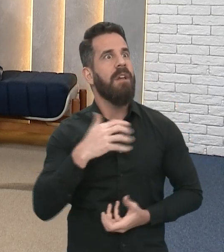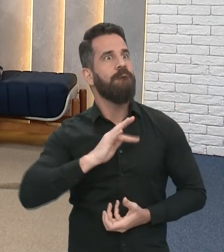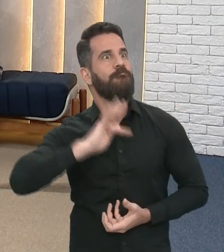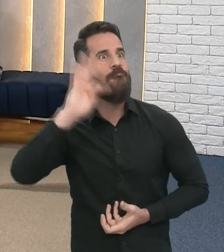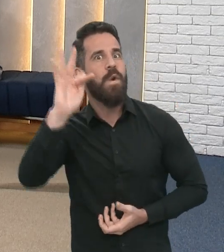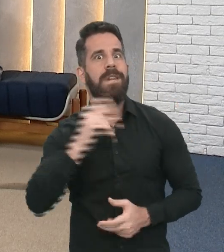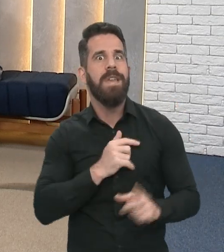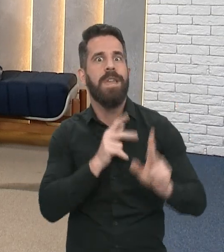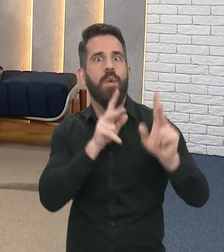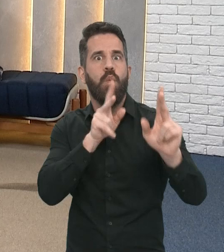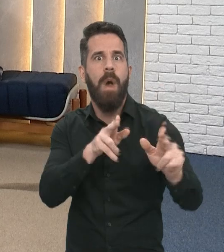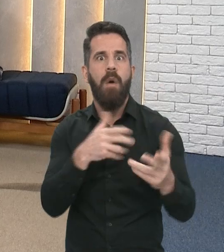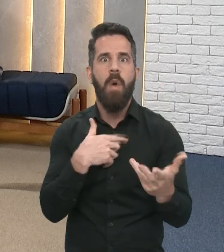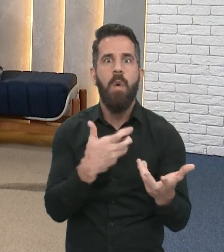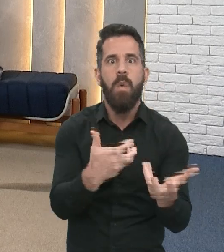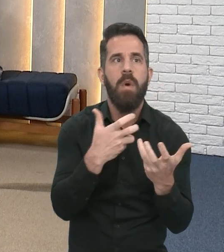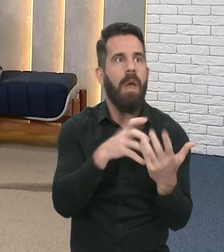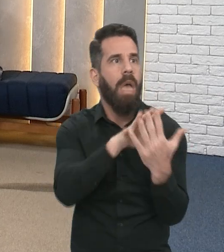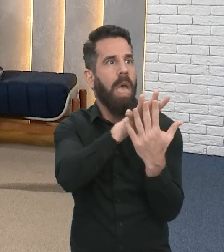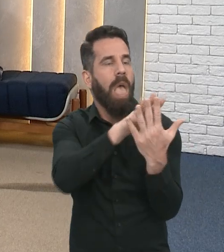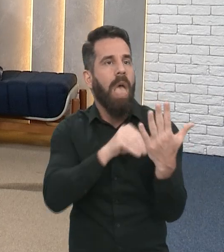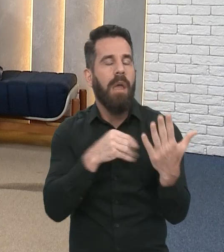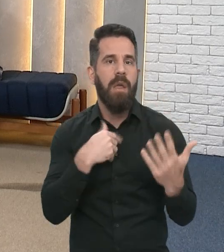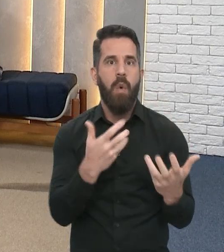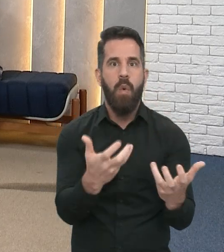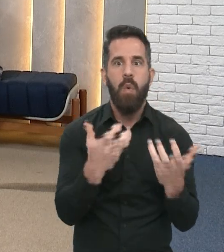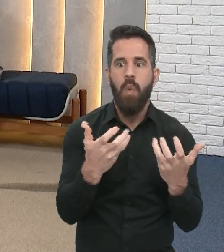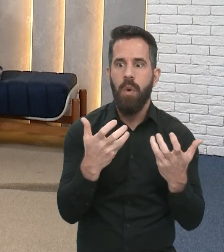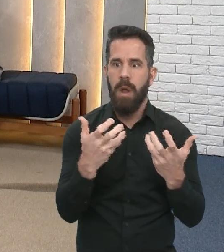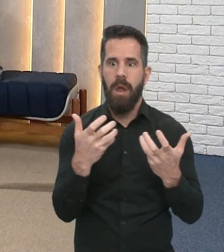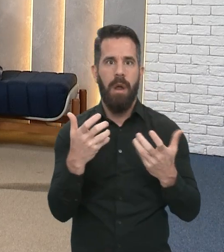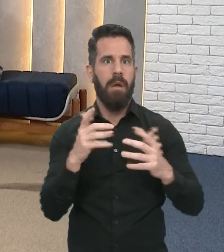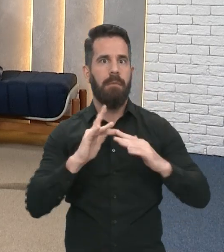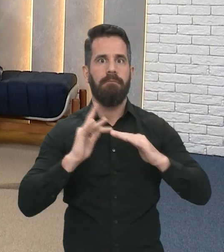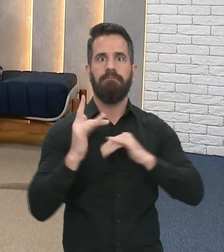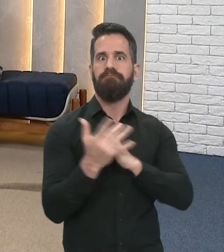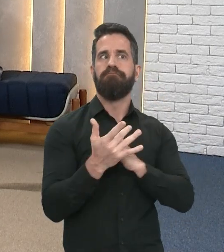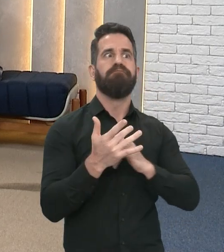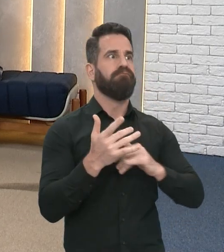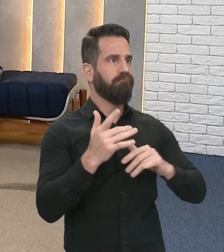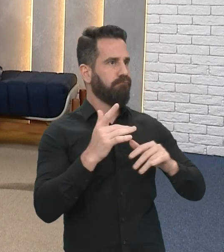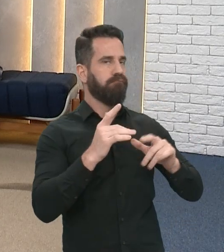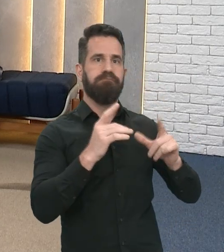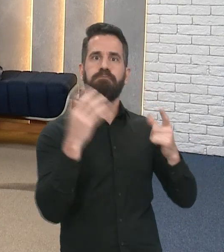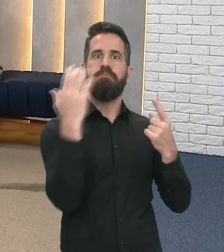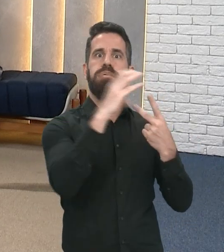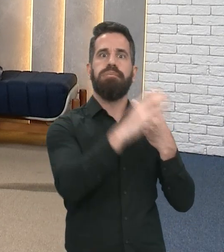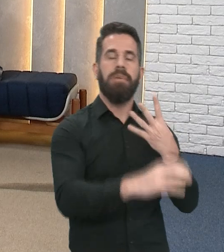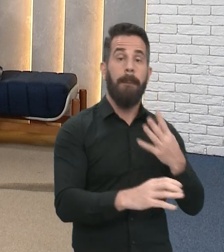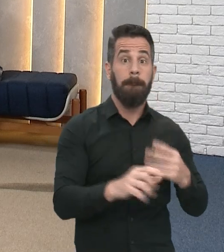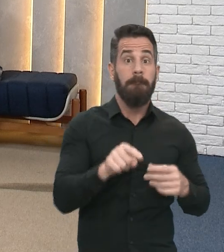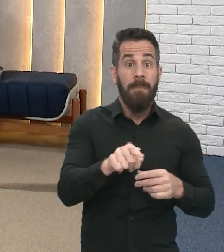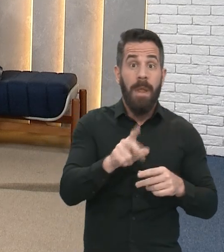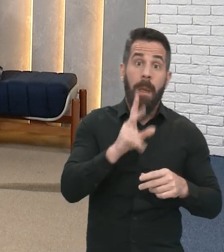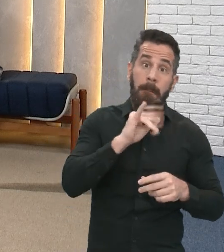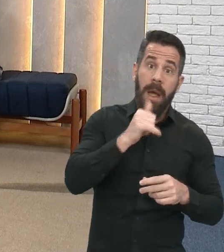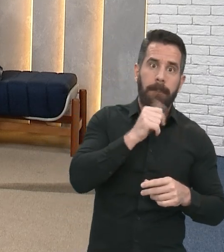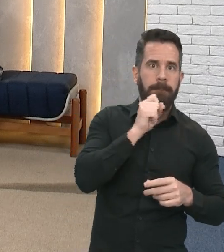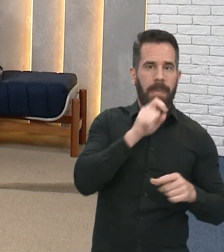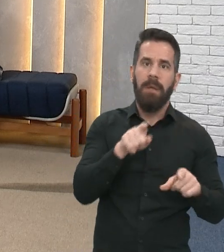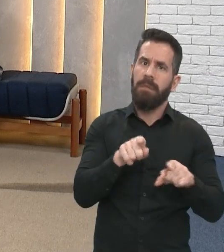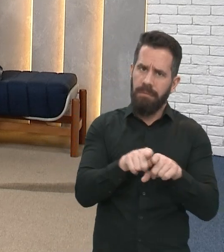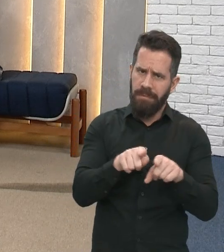de estarem presentes nessas mídias, produzindo conteúdos. E os pais que muitas vezes incentivam também,